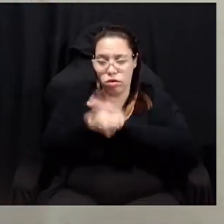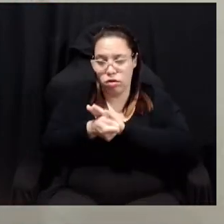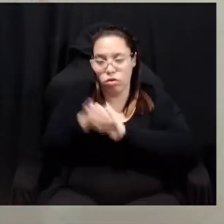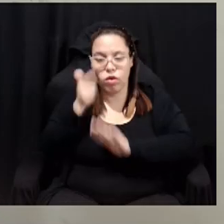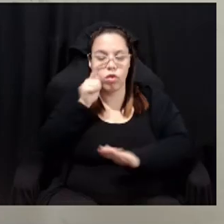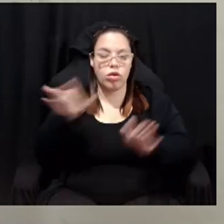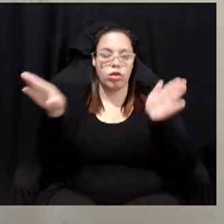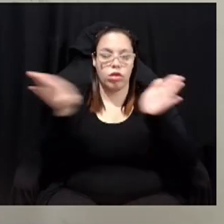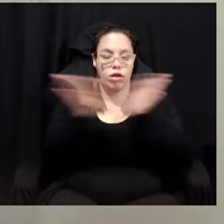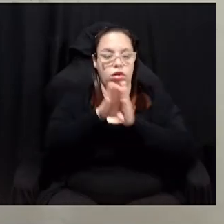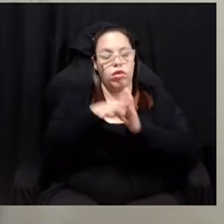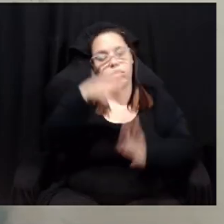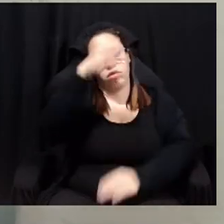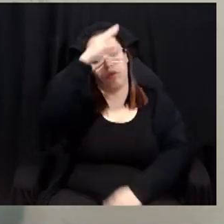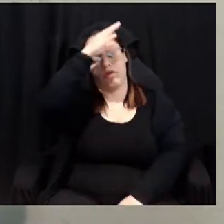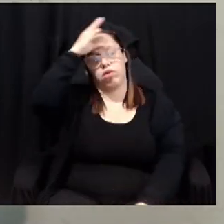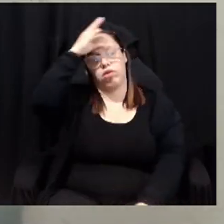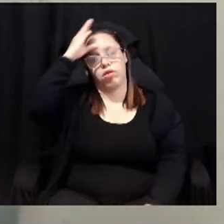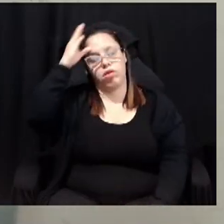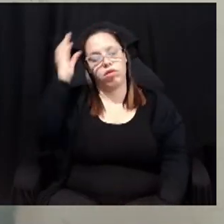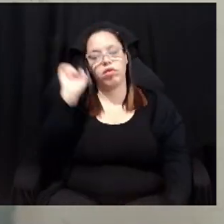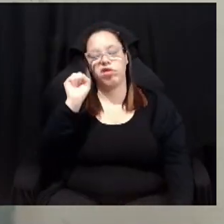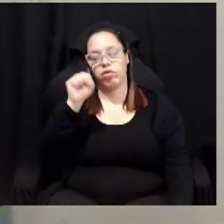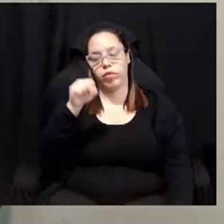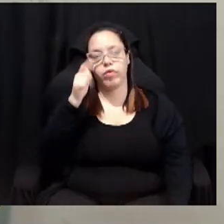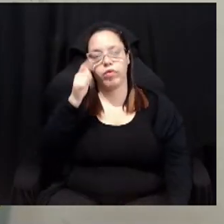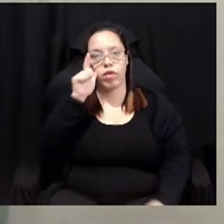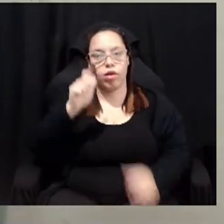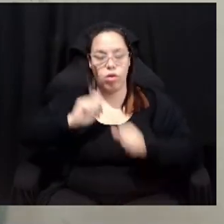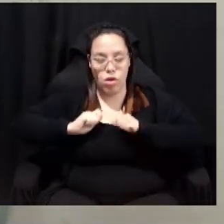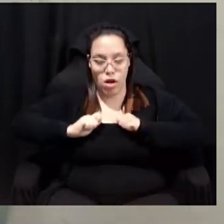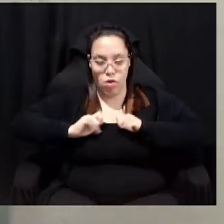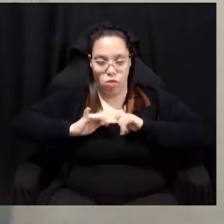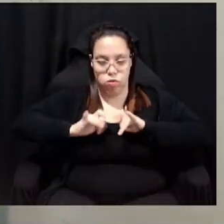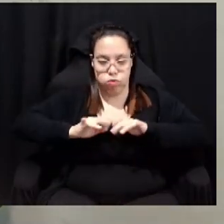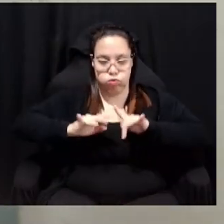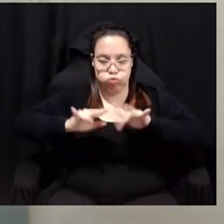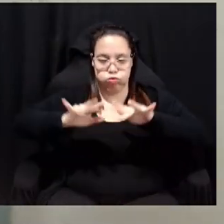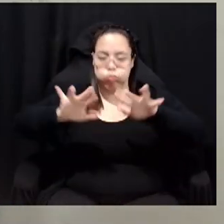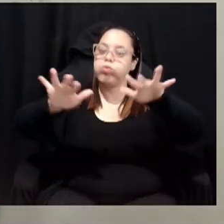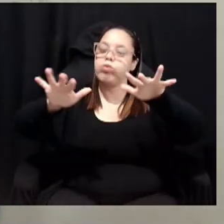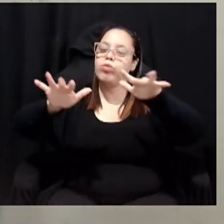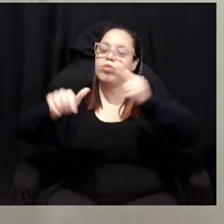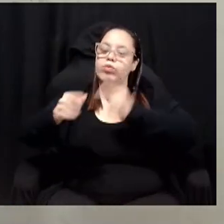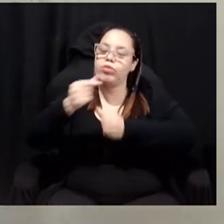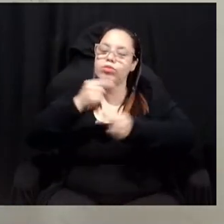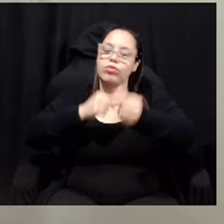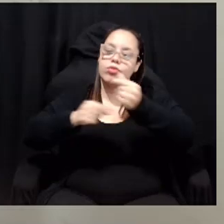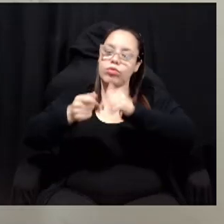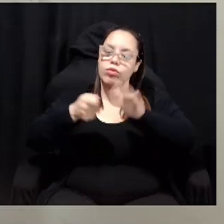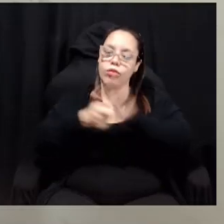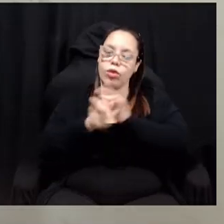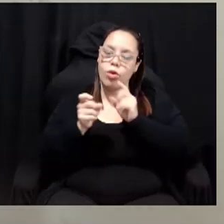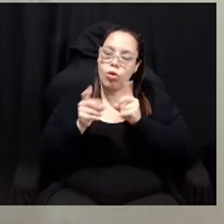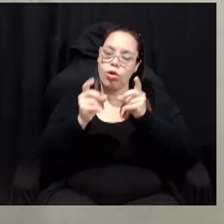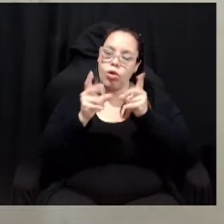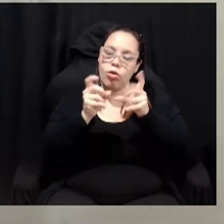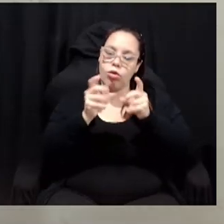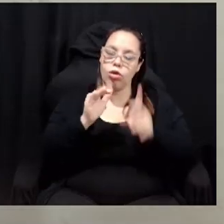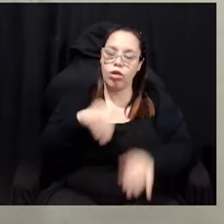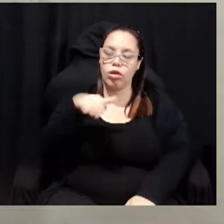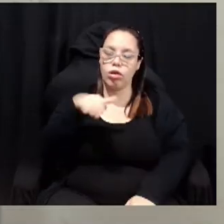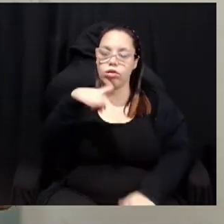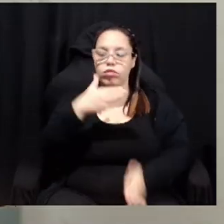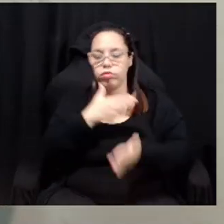seus clientes e aí sim conseguir trazer um pouquinho mais de recurso financeiro, vender um pouquinho mais e aí a partir